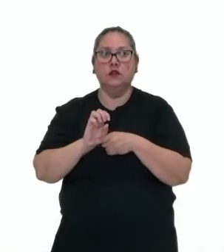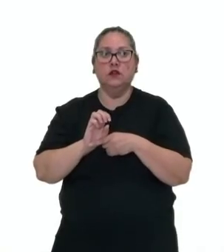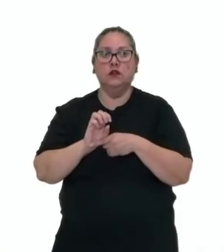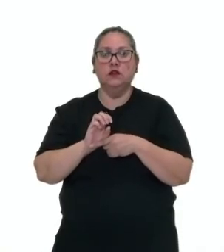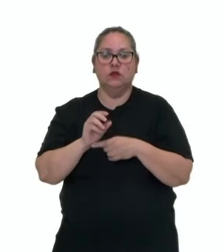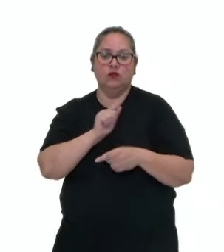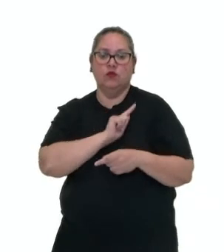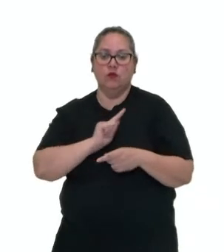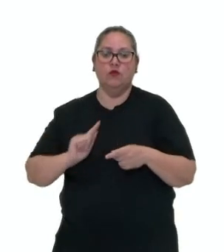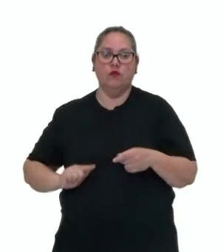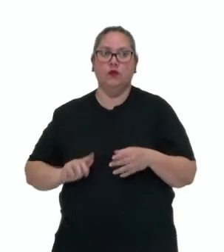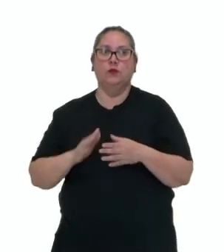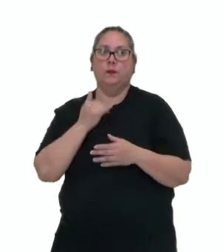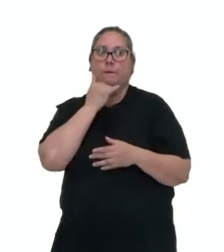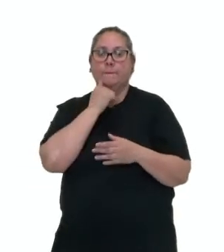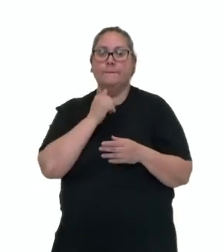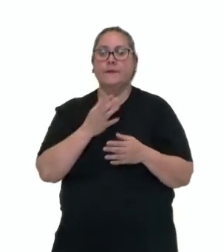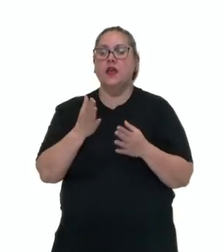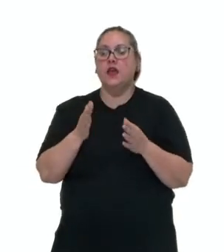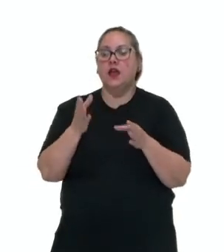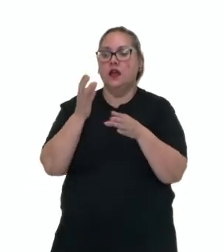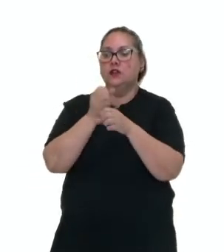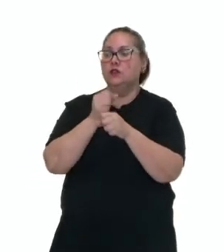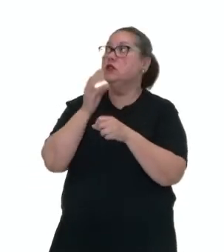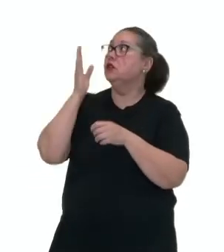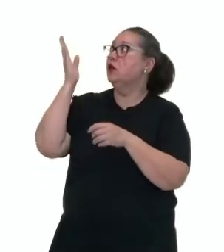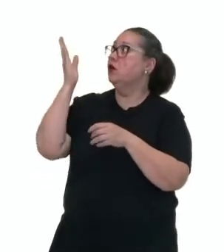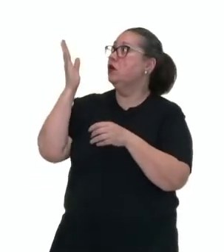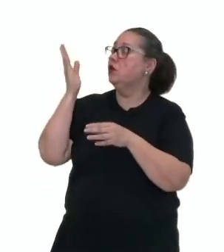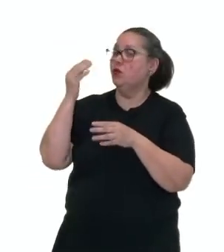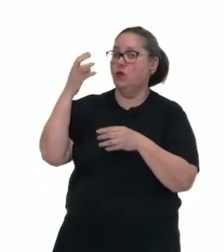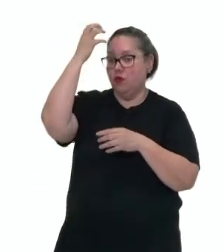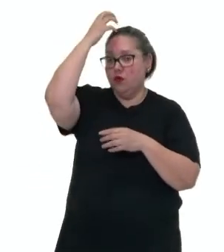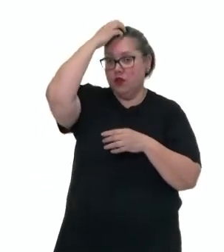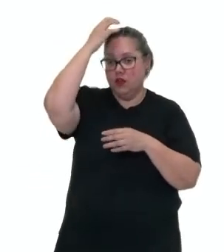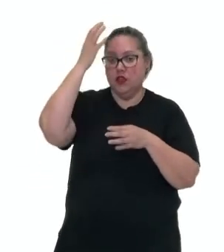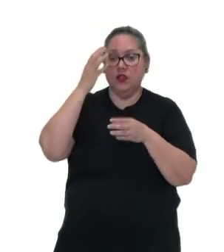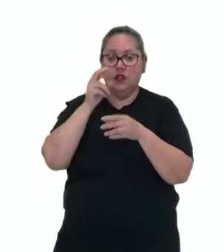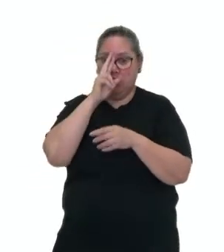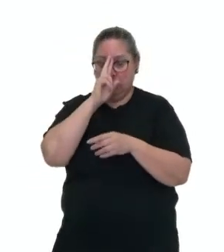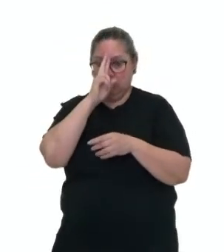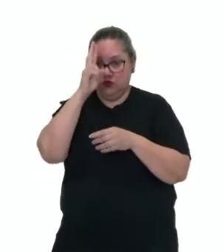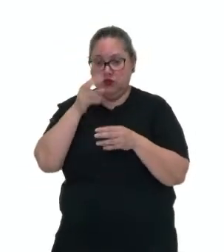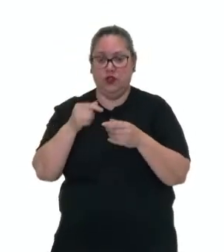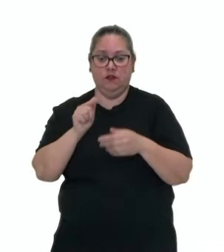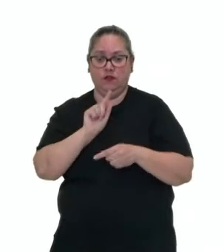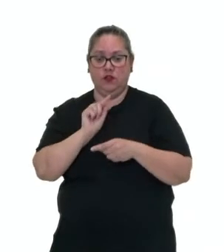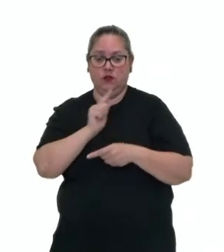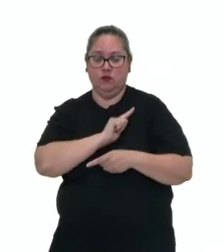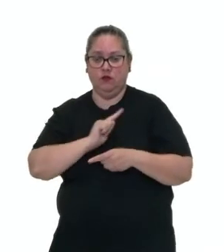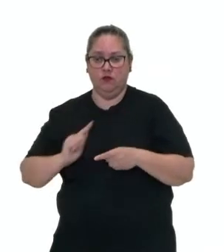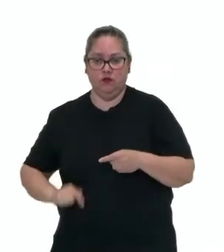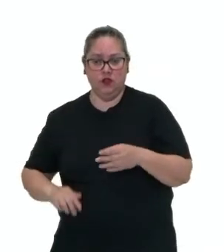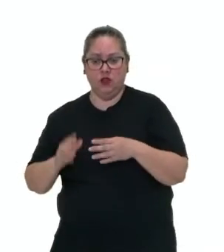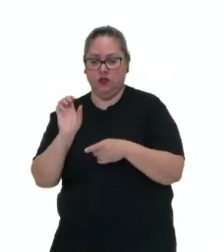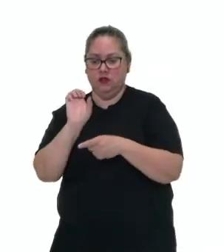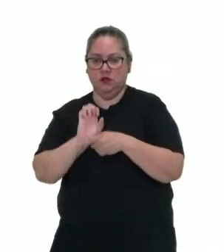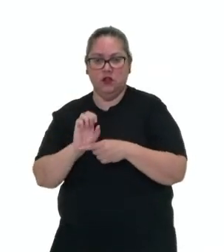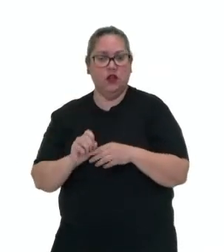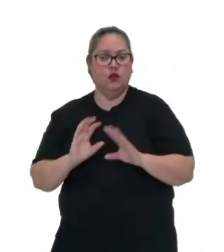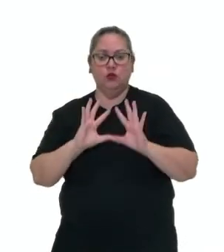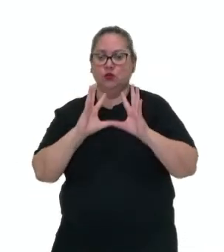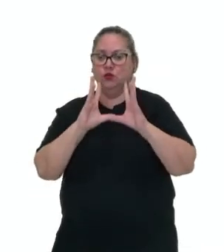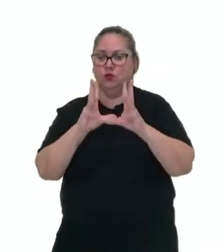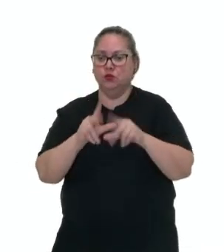de governo, perdão. E a monarquia absoluta, onde o monarca é o chefe de Estado, chefe de governo, ele tem as decisões